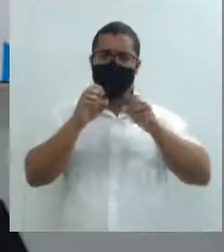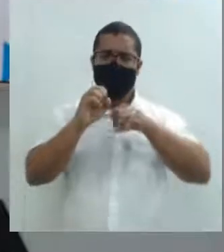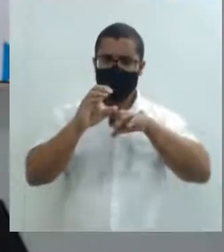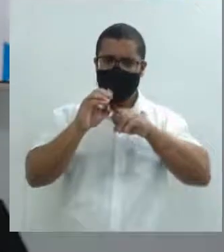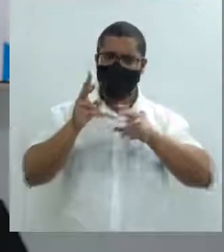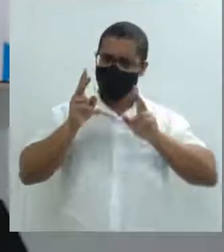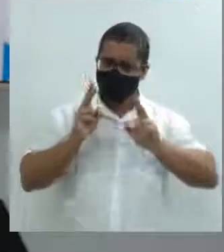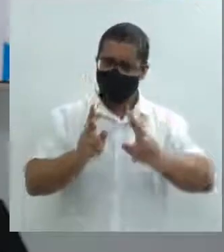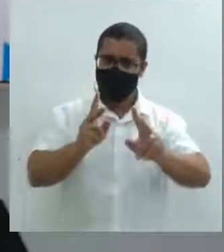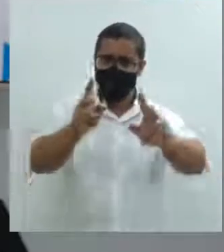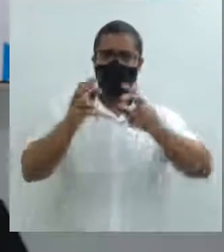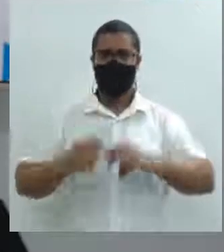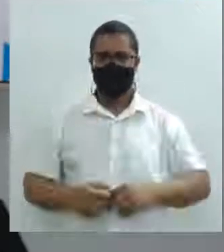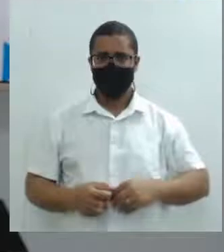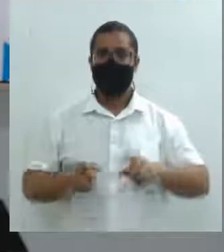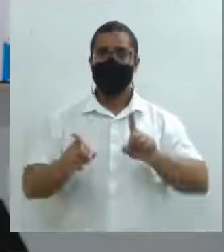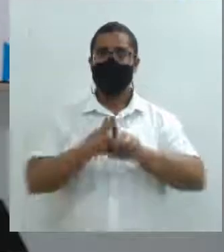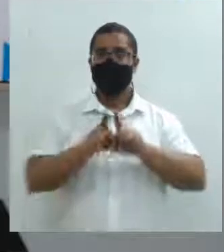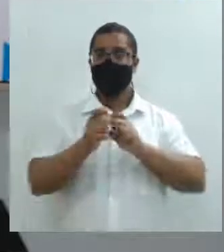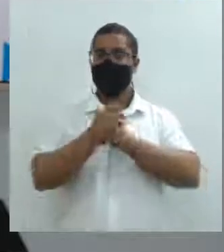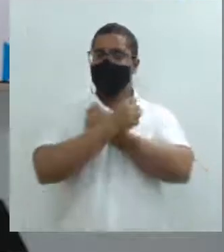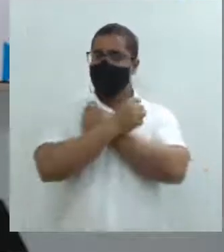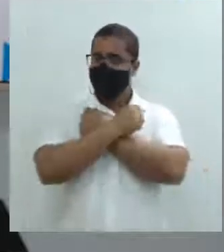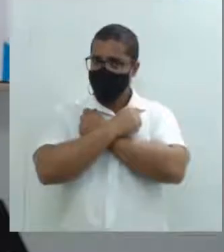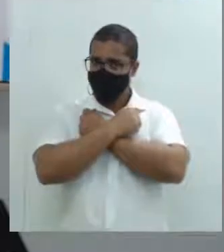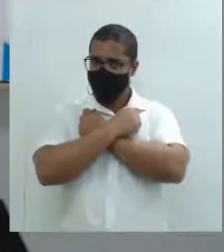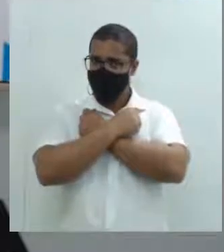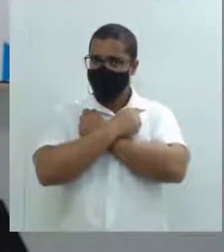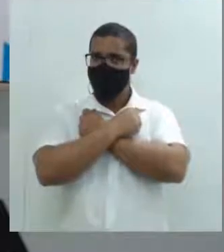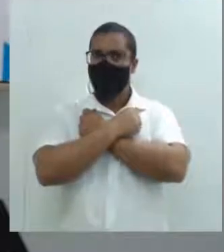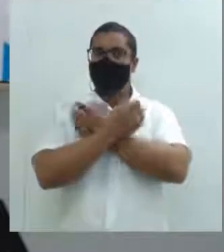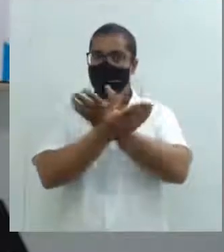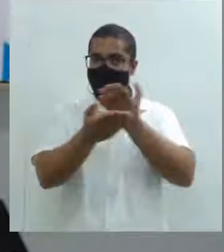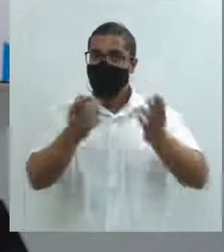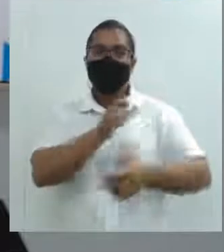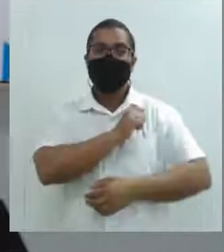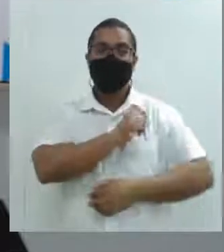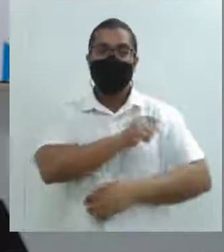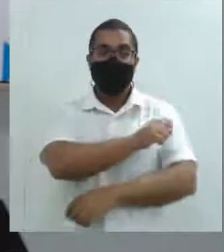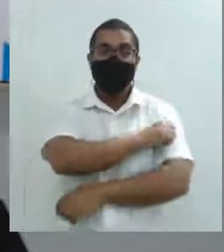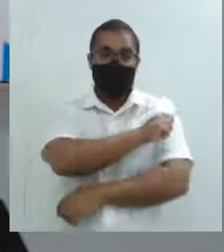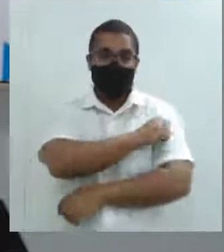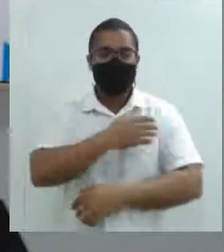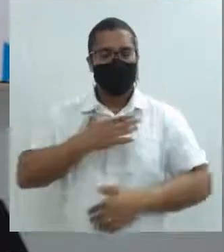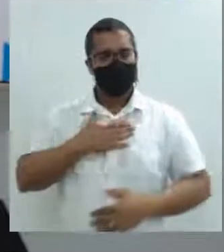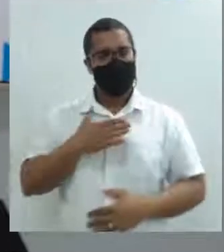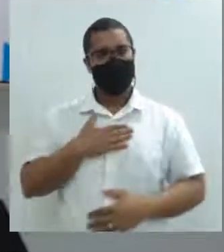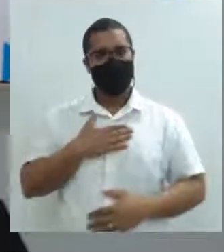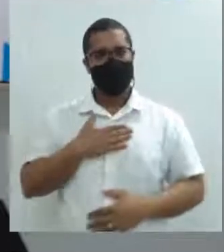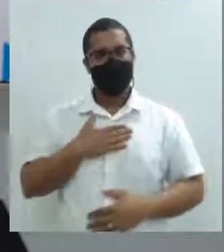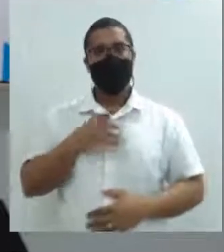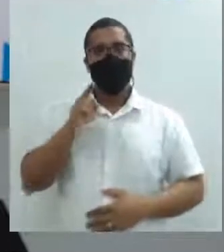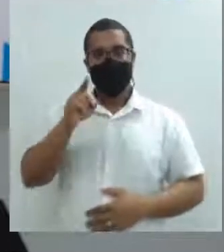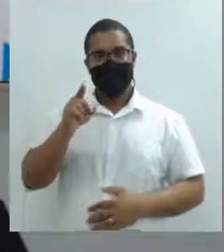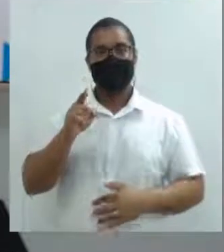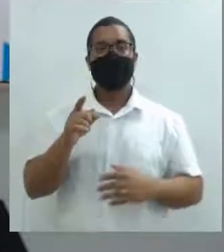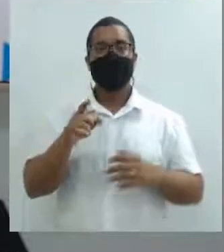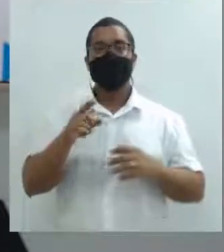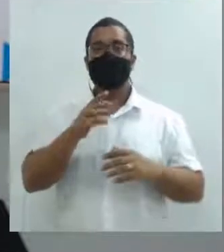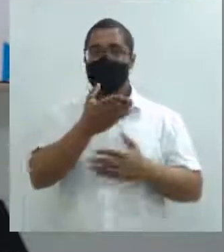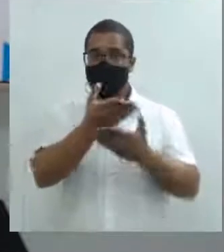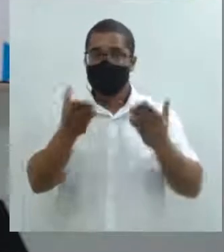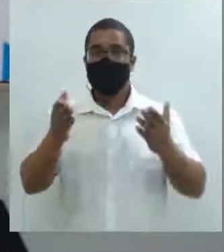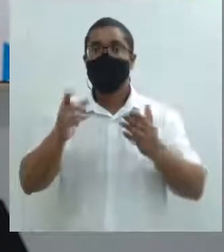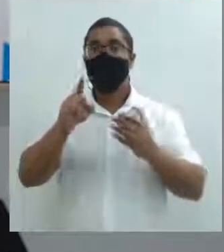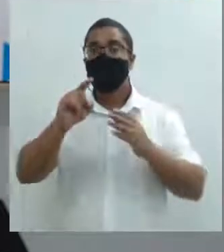pare. E também mandar um abraço para os meus estudantes, para os meus alunos, sobretudo os alunos que fazem parte da